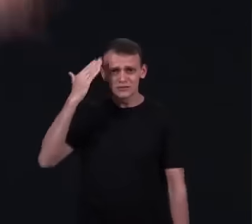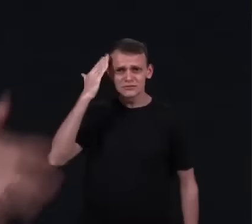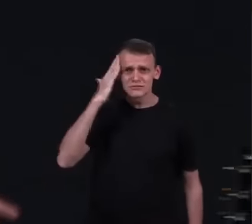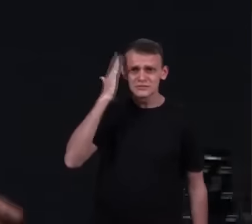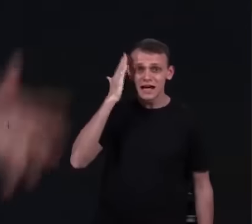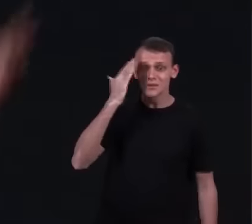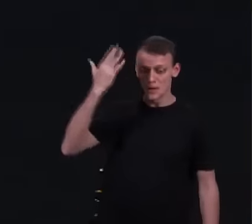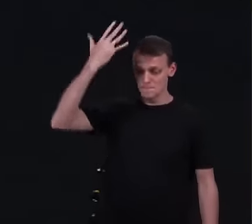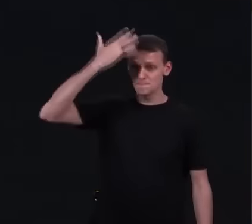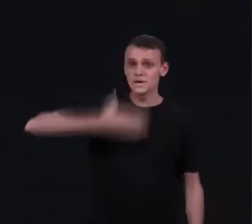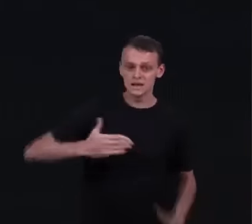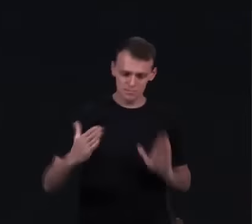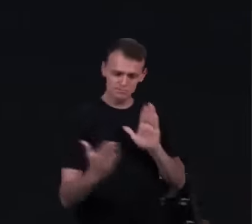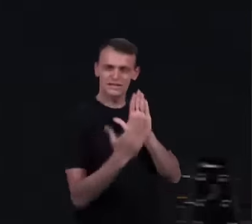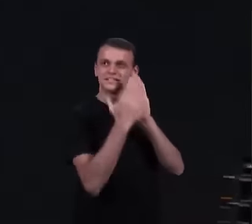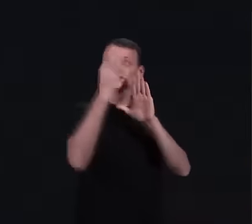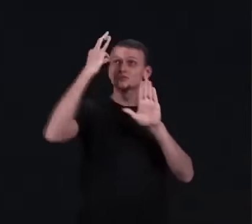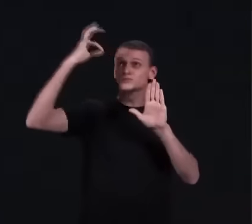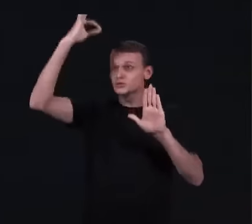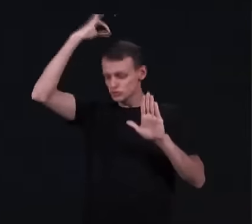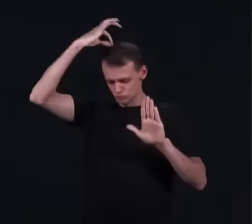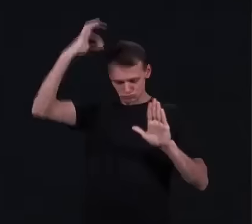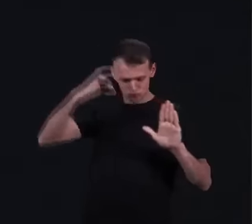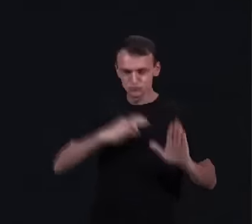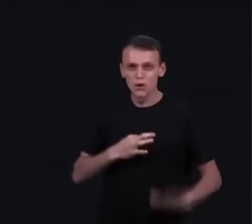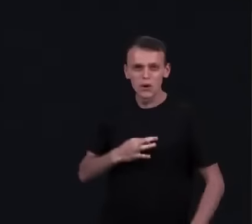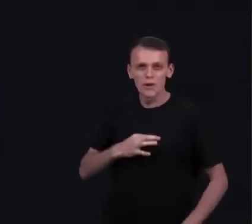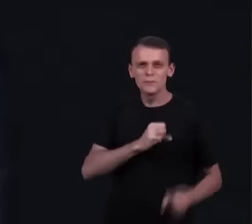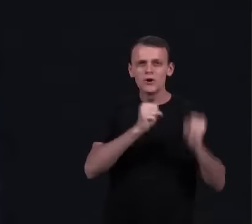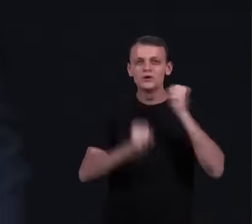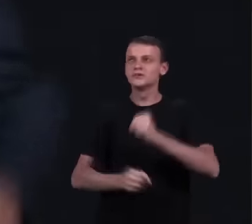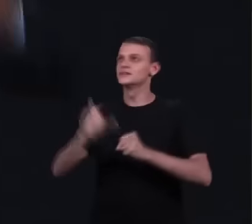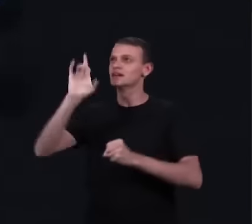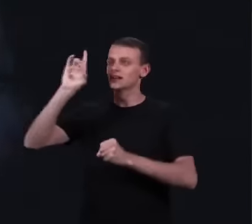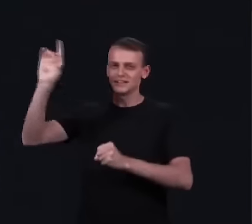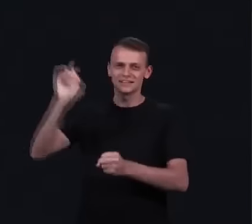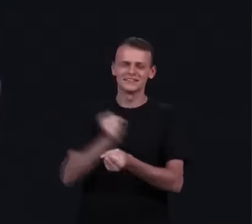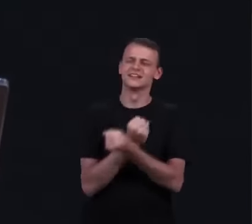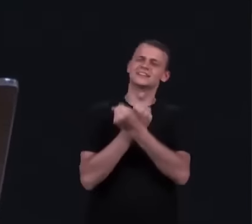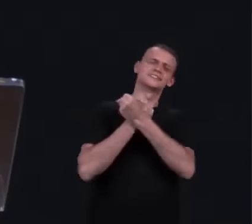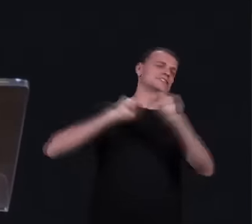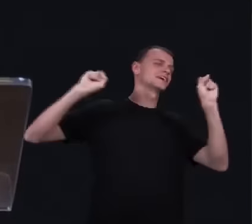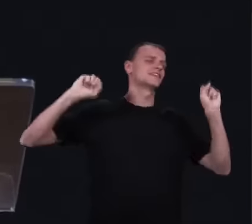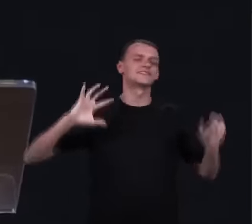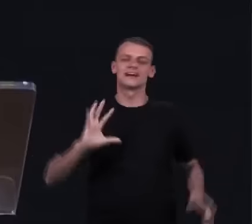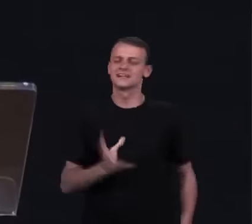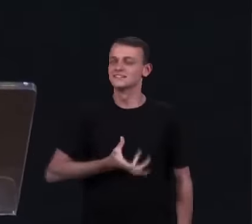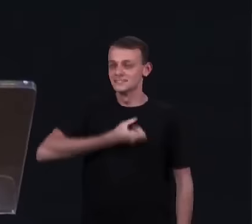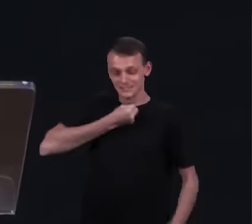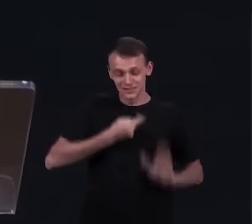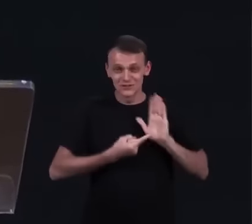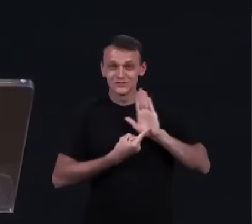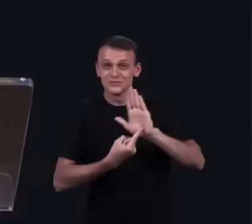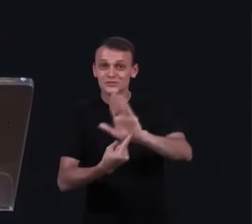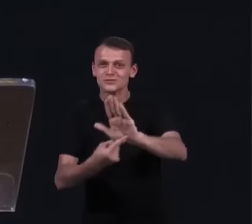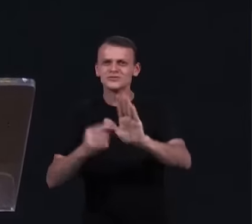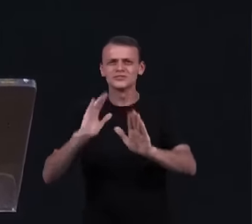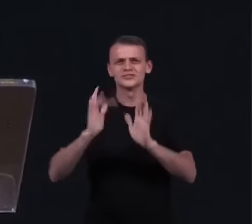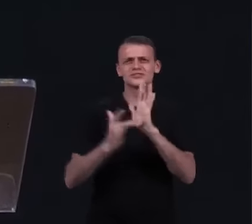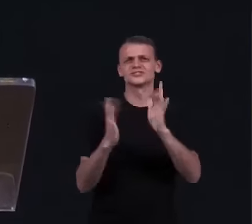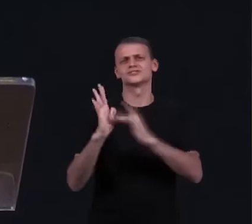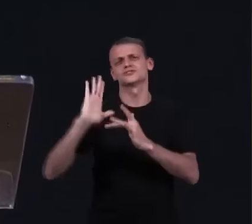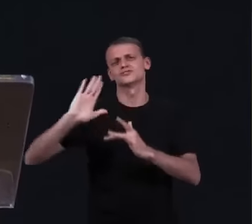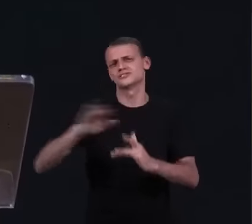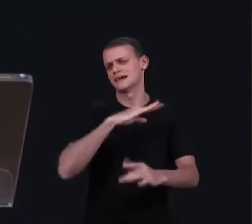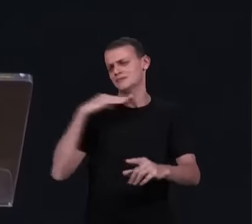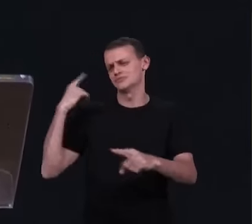consciente da presença do Espírito Santo, do poder de Deus para nos livrar, para nos salvar, para nos redimir e para nos passar